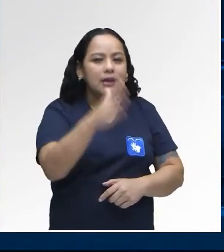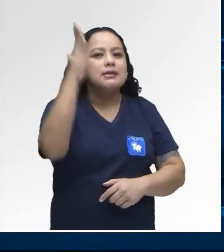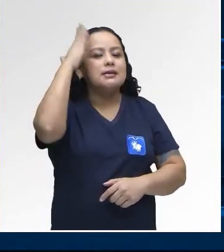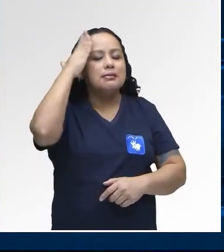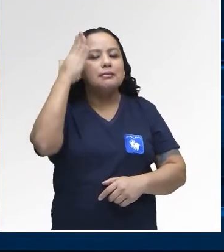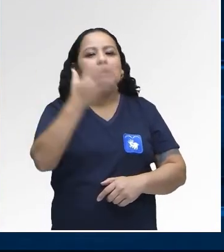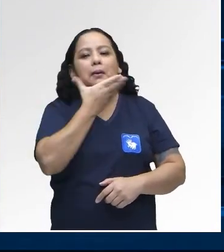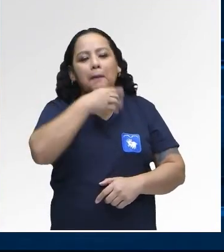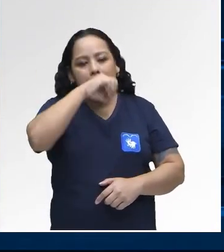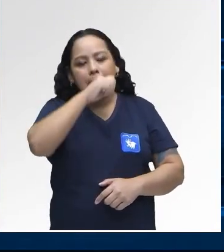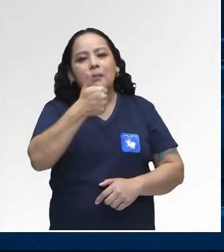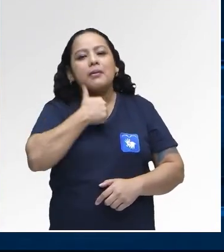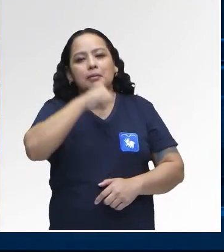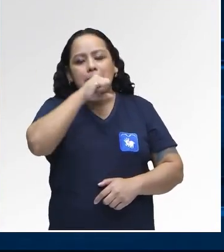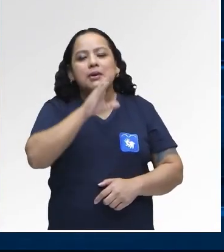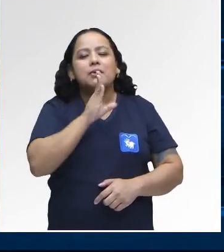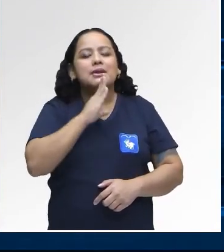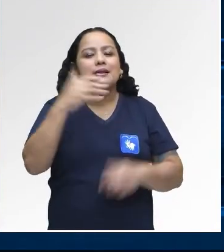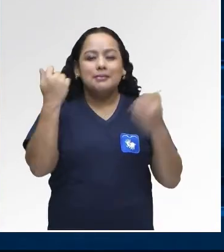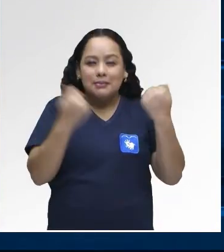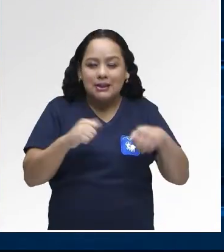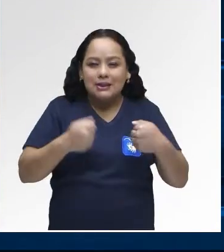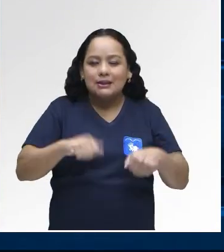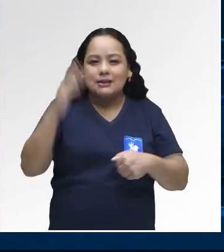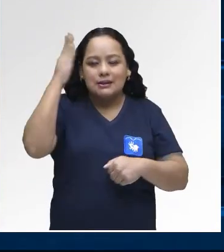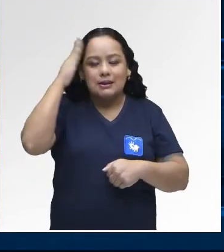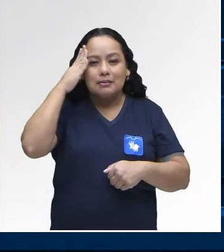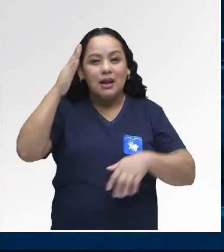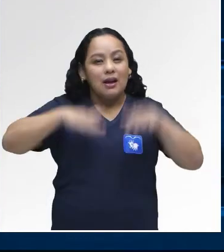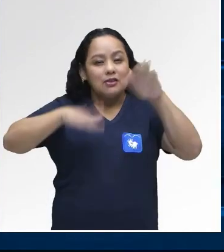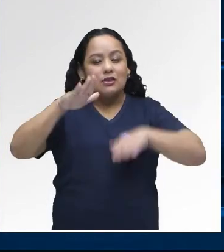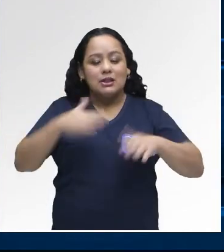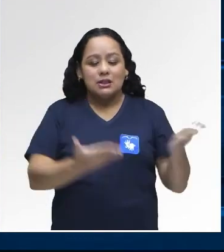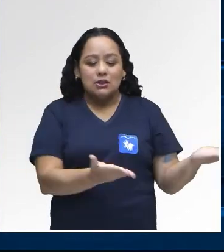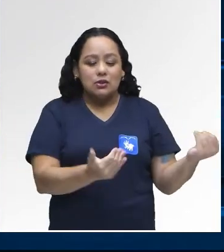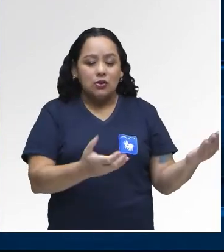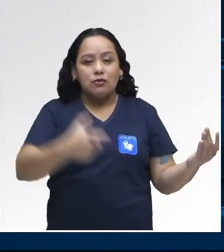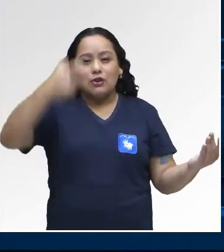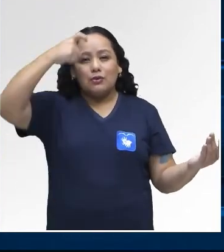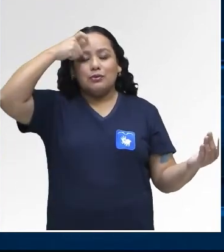é jovem, a gente não tem tanta consciência, a gente não tem tanta